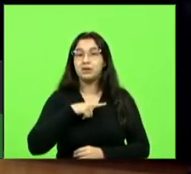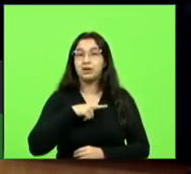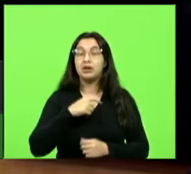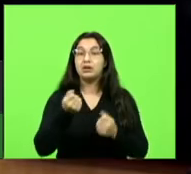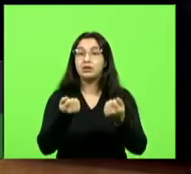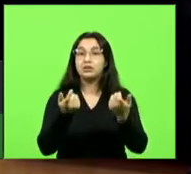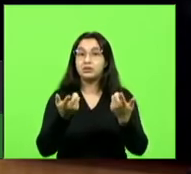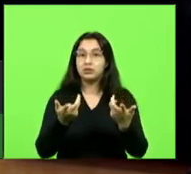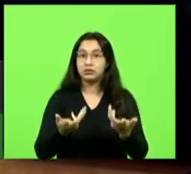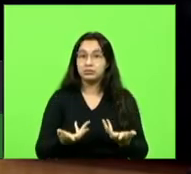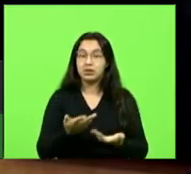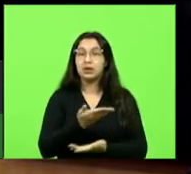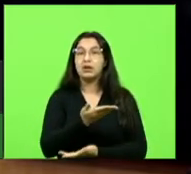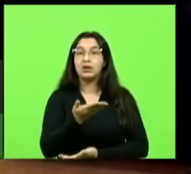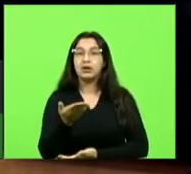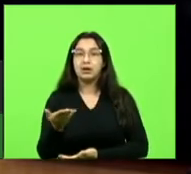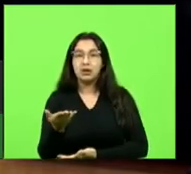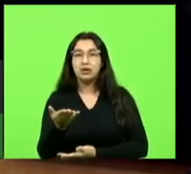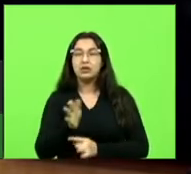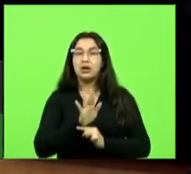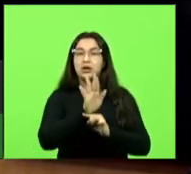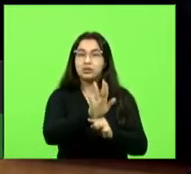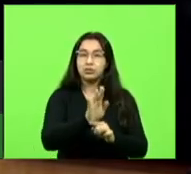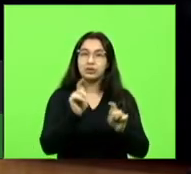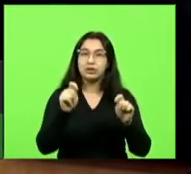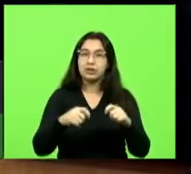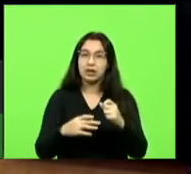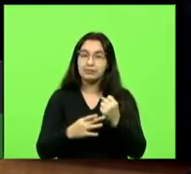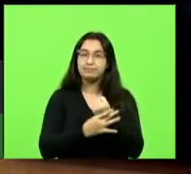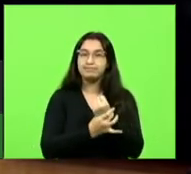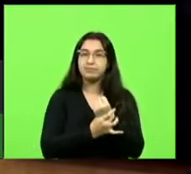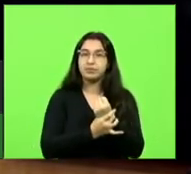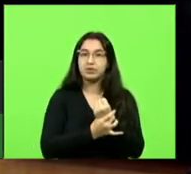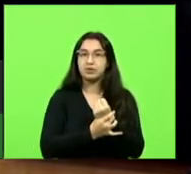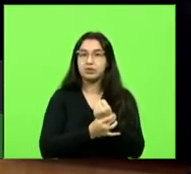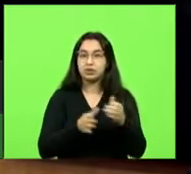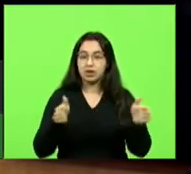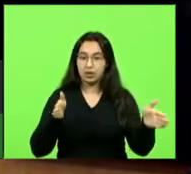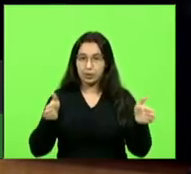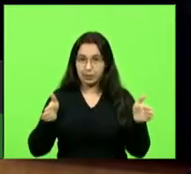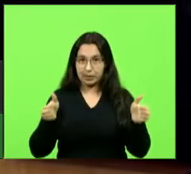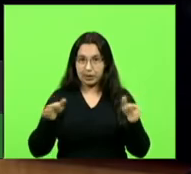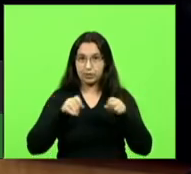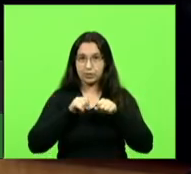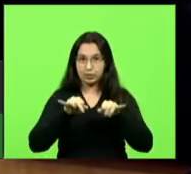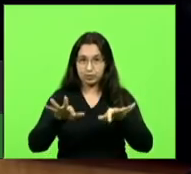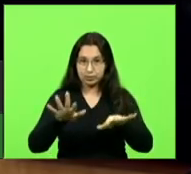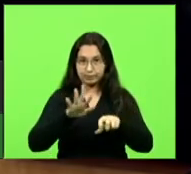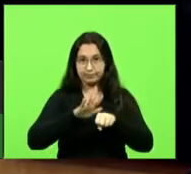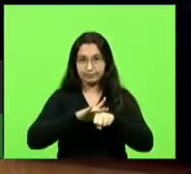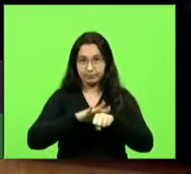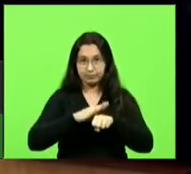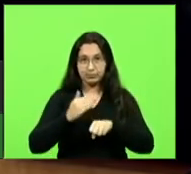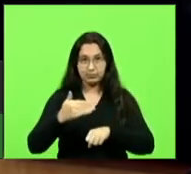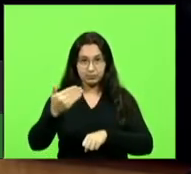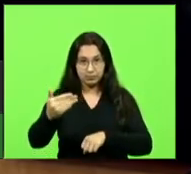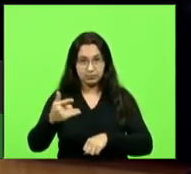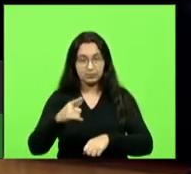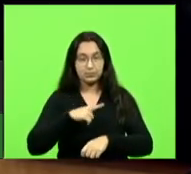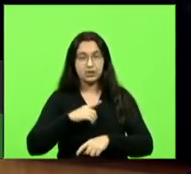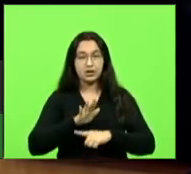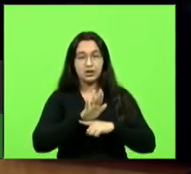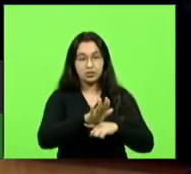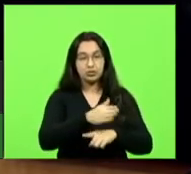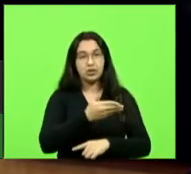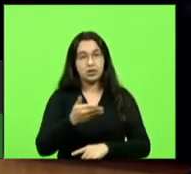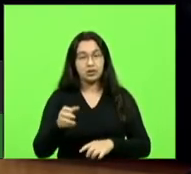benefício fosse garantido enquanto durasse a pandemia. Além